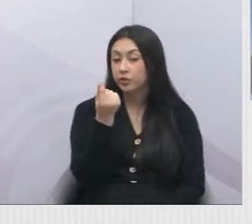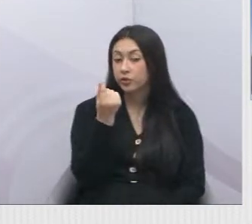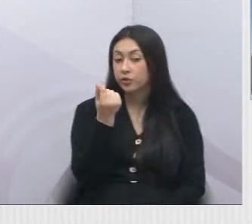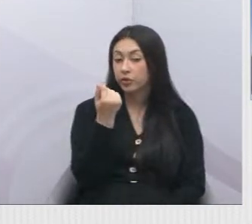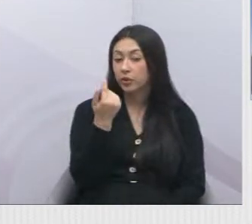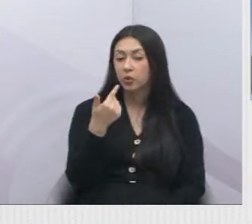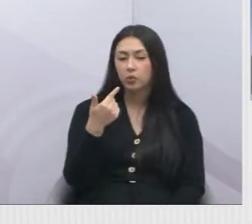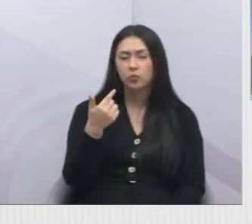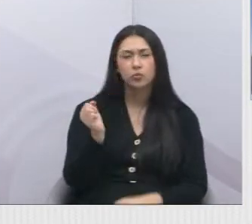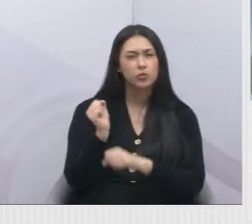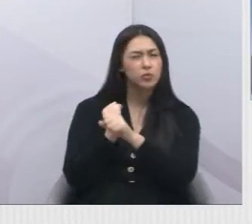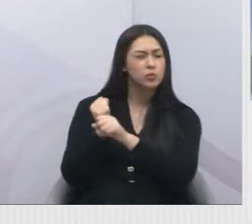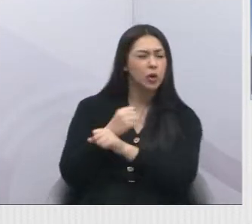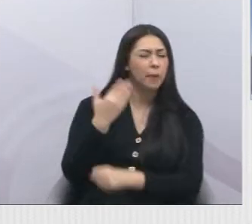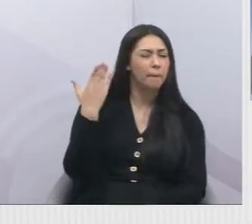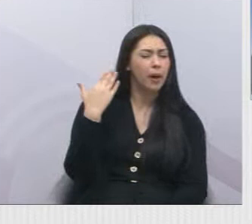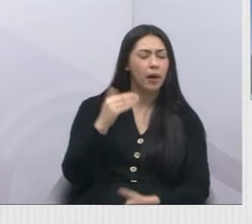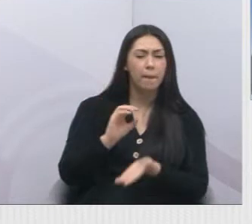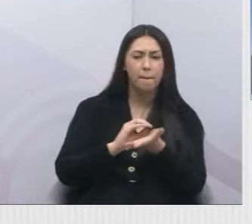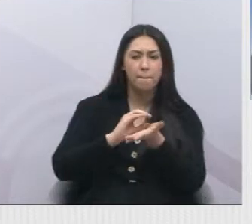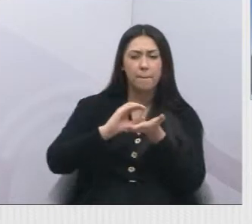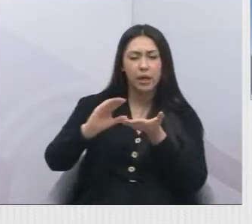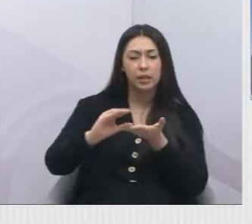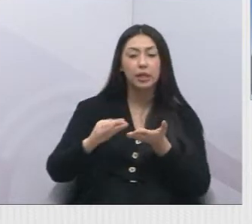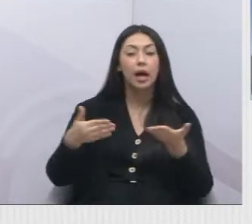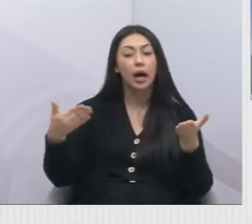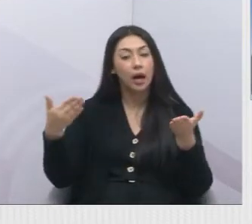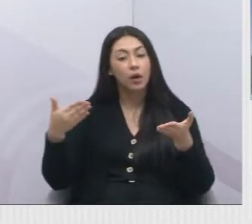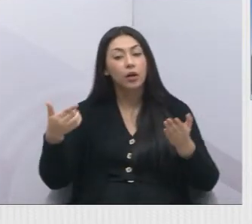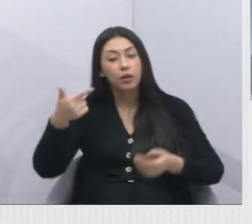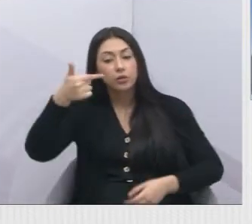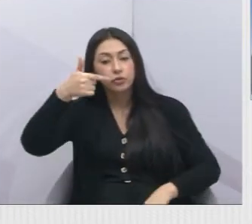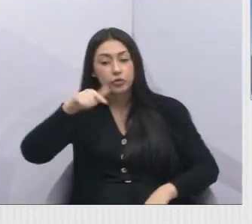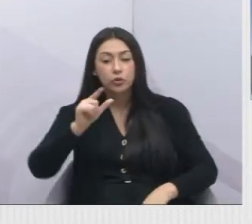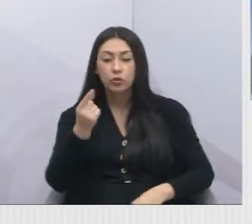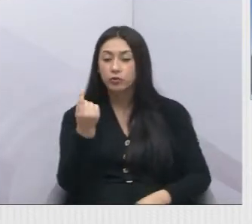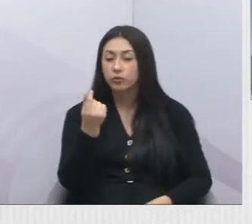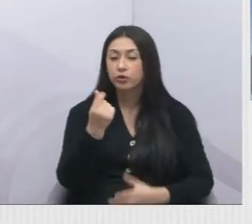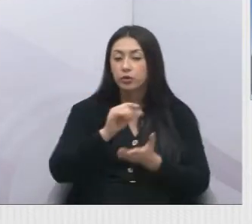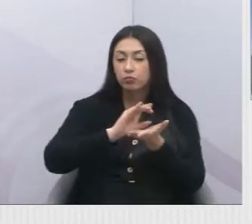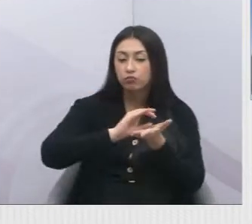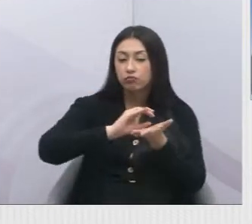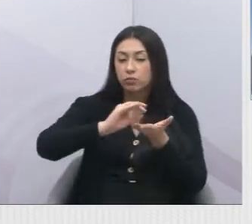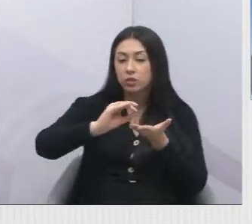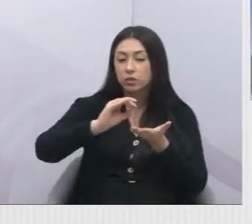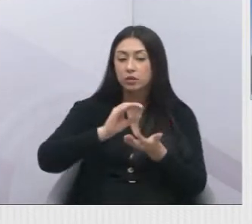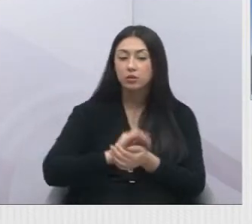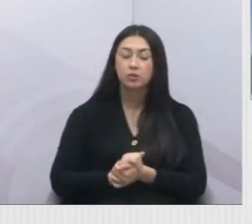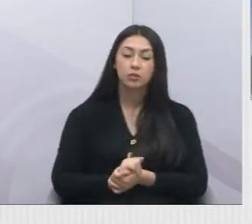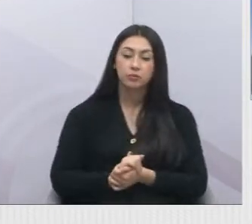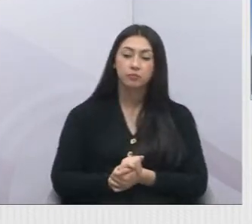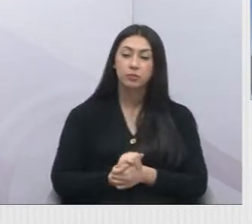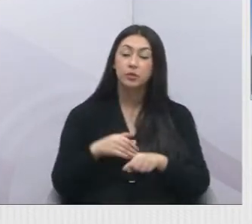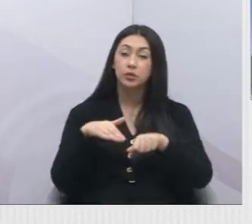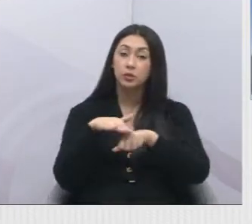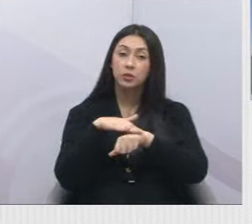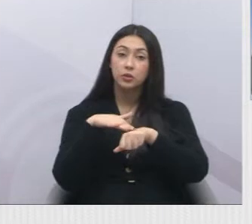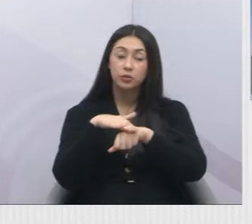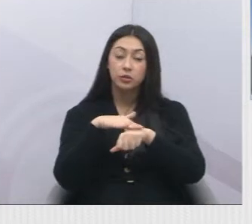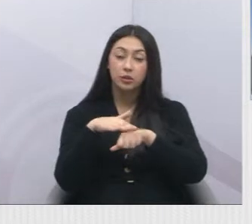o ano retrasado, o ano passado, estou destinando esse ano também. E conversamos